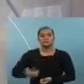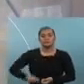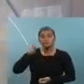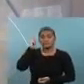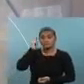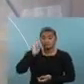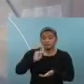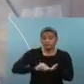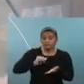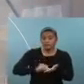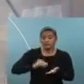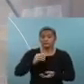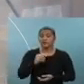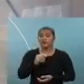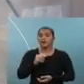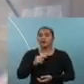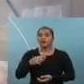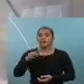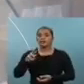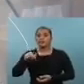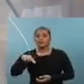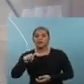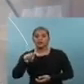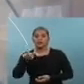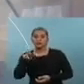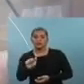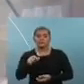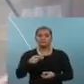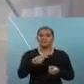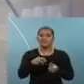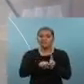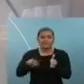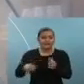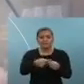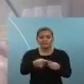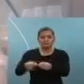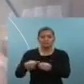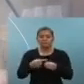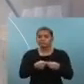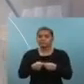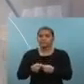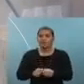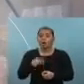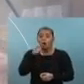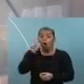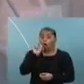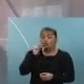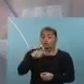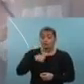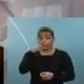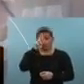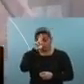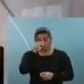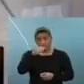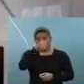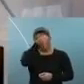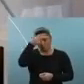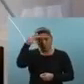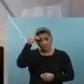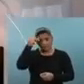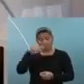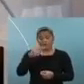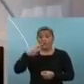reclamando da falta d'água em Tangará, em Campo Redondo, em Sítio Novo. Ontem eu almocei com o prefeito de Pacifica e